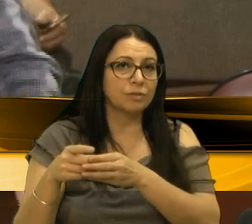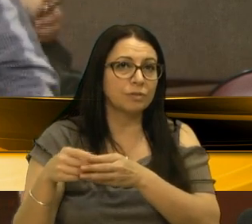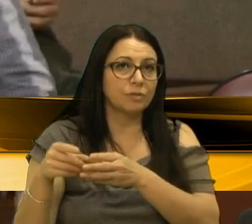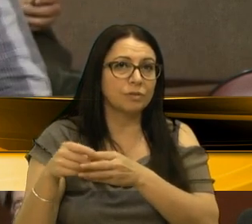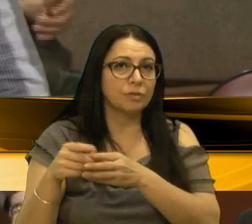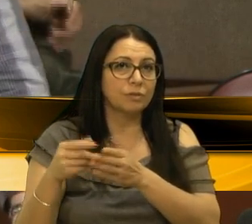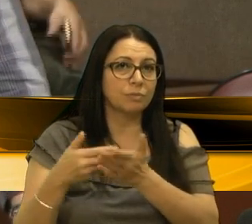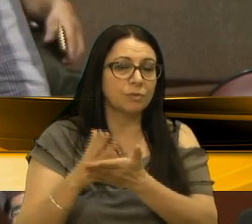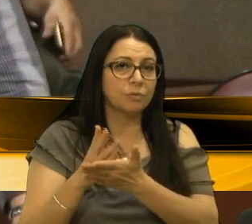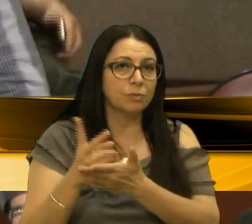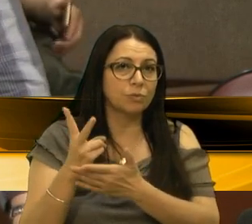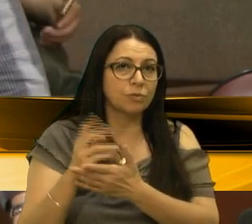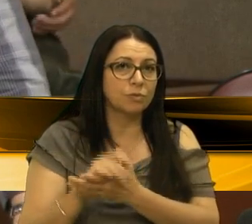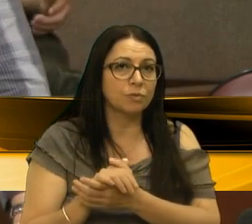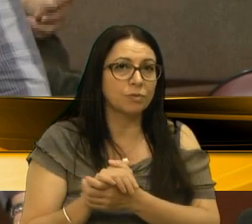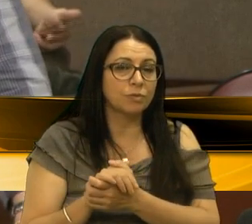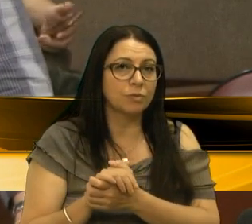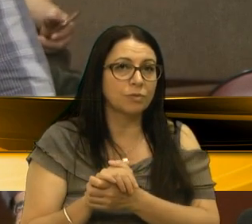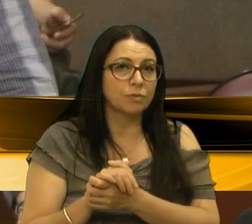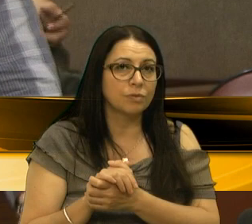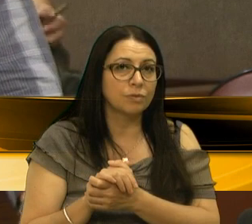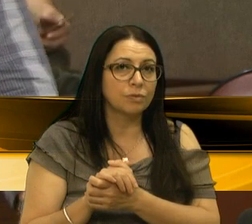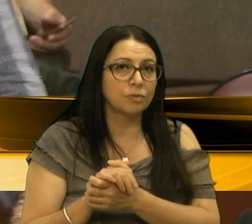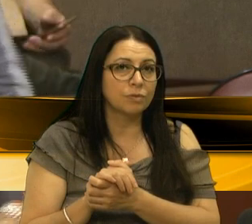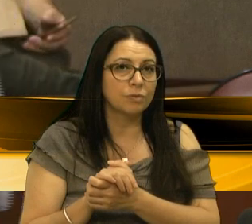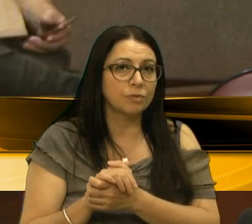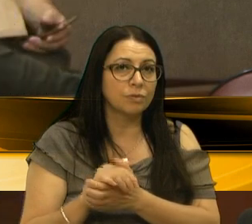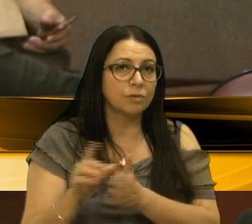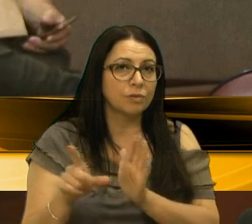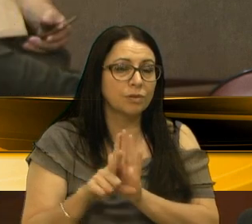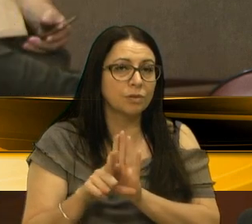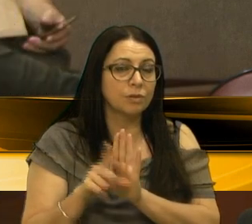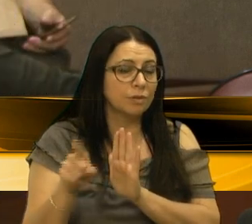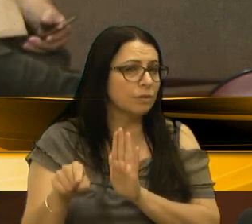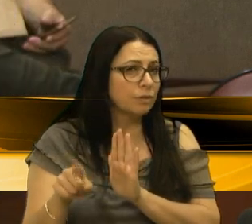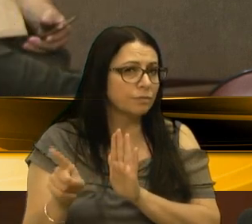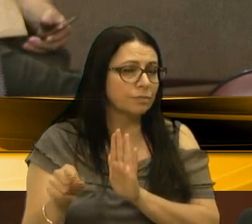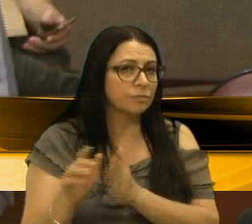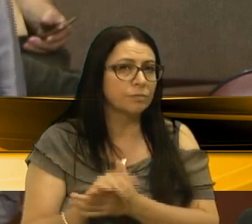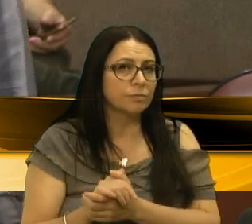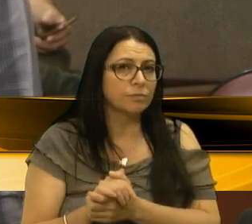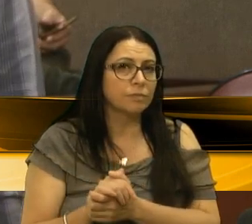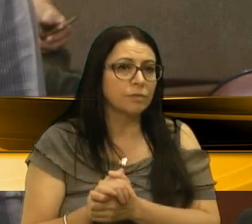Nós aprovamos dois, uma lei ordinária